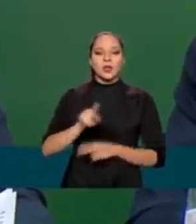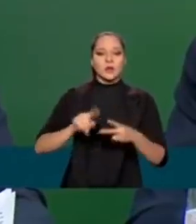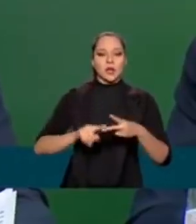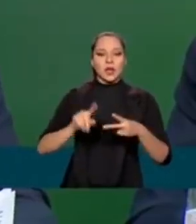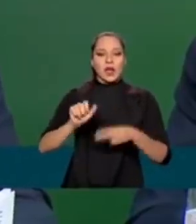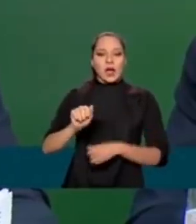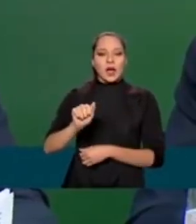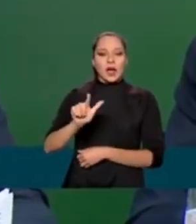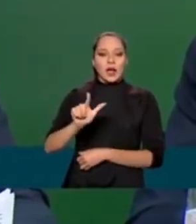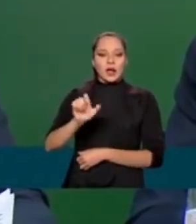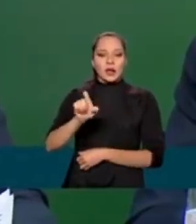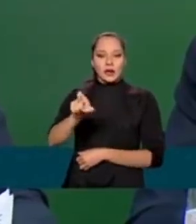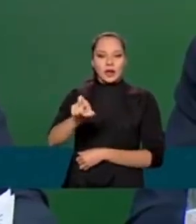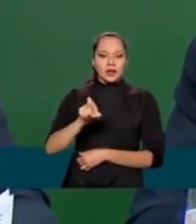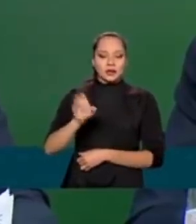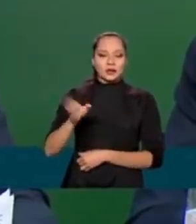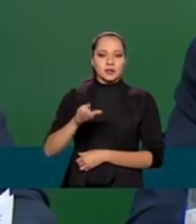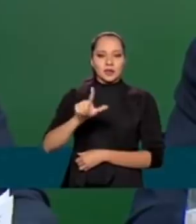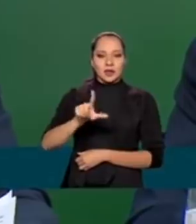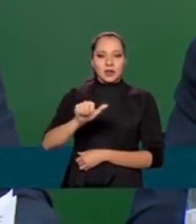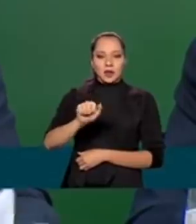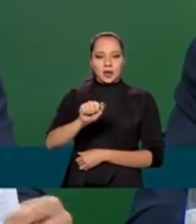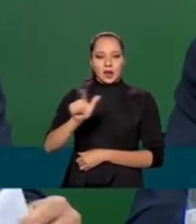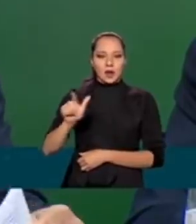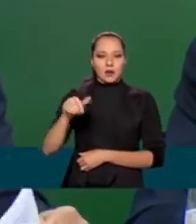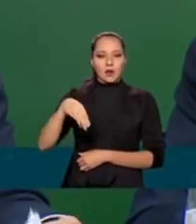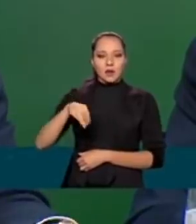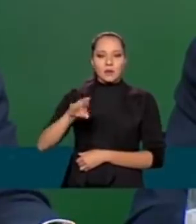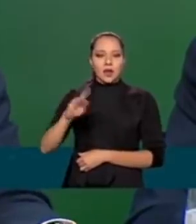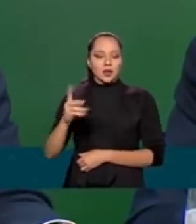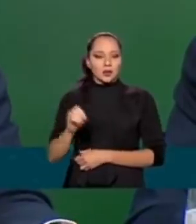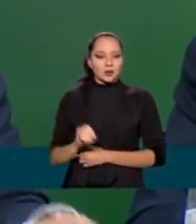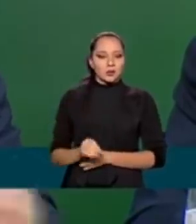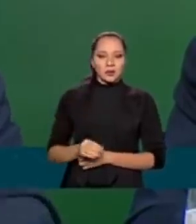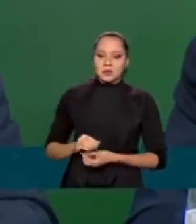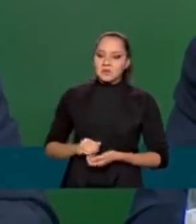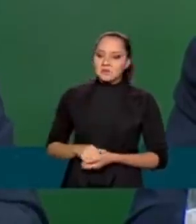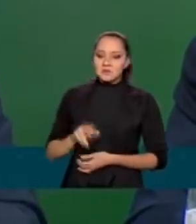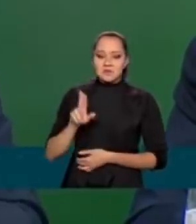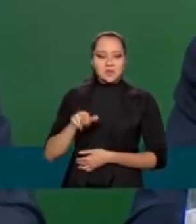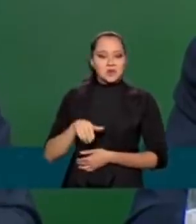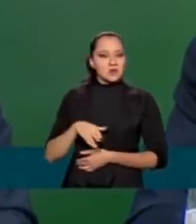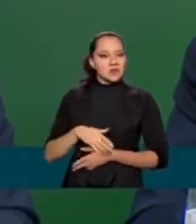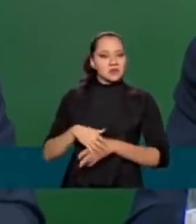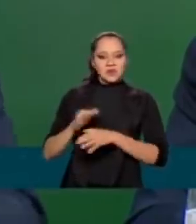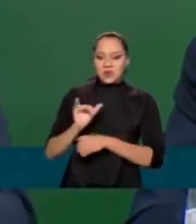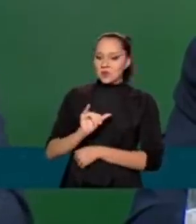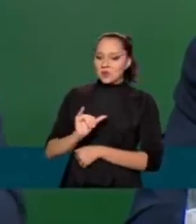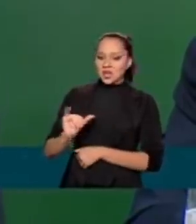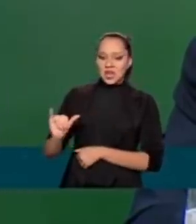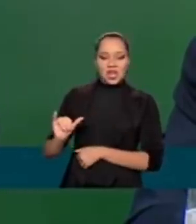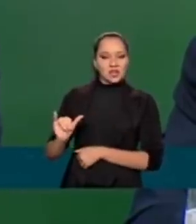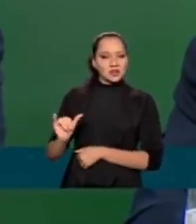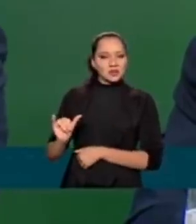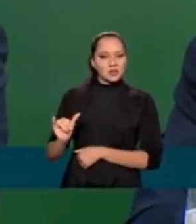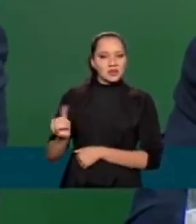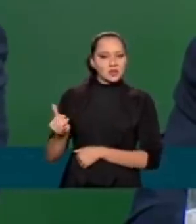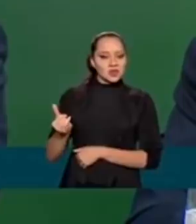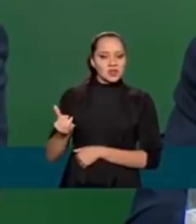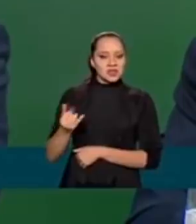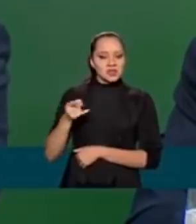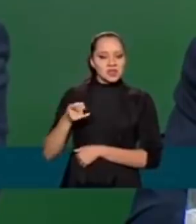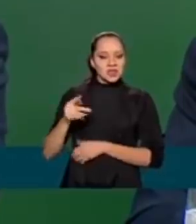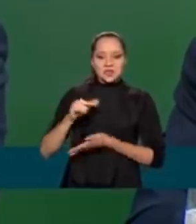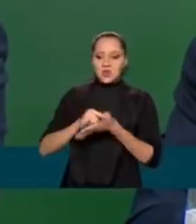Leal Marim. Nunca foi comunicado da existência deste